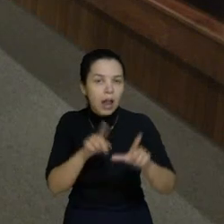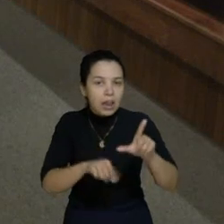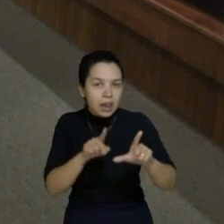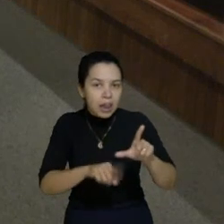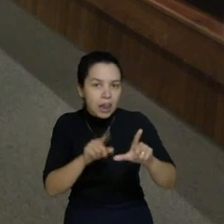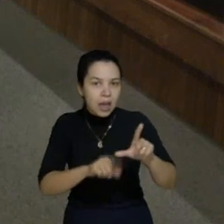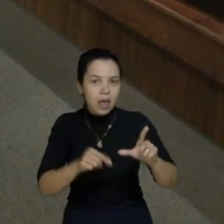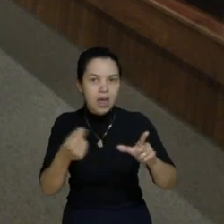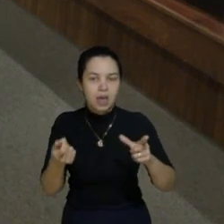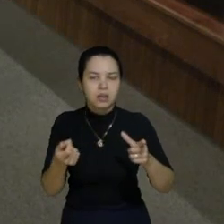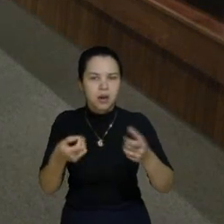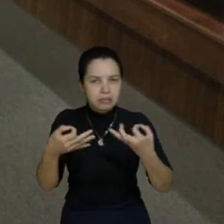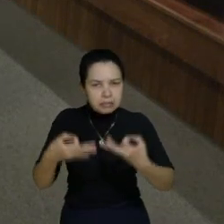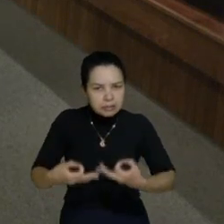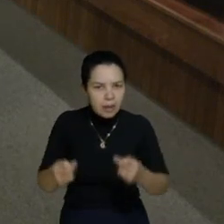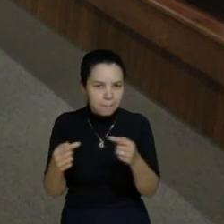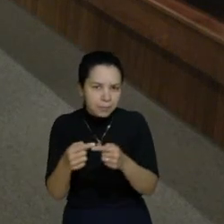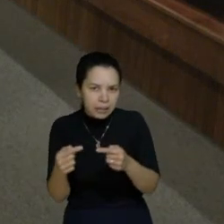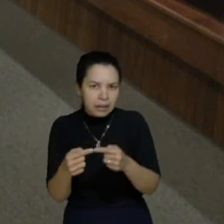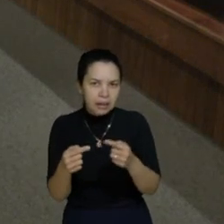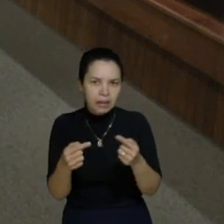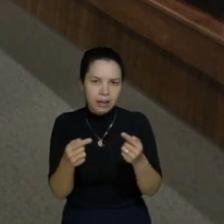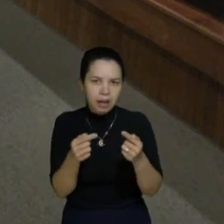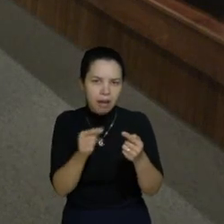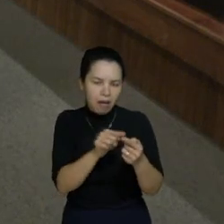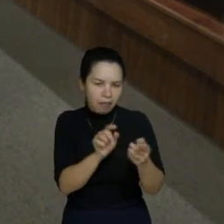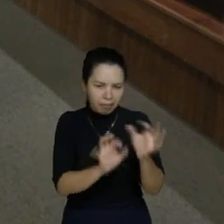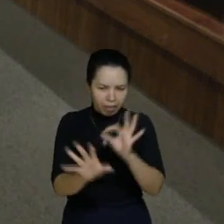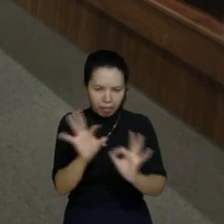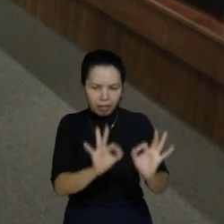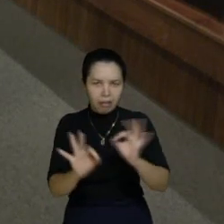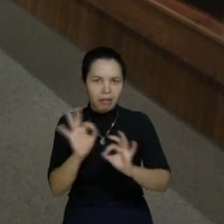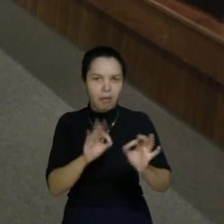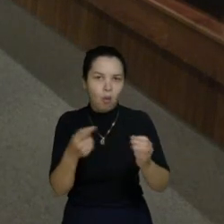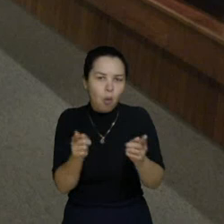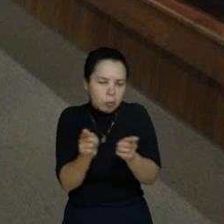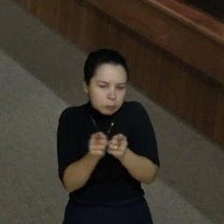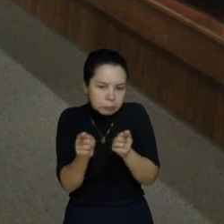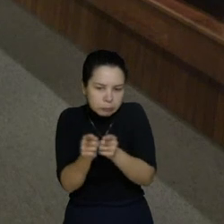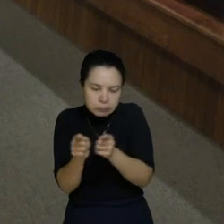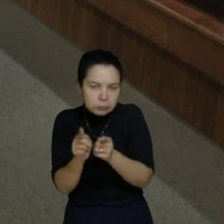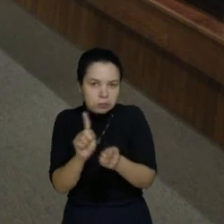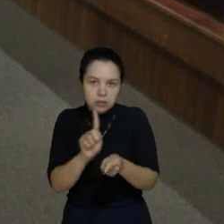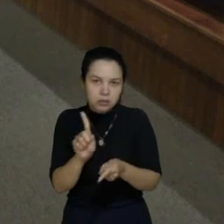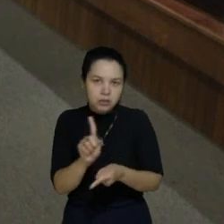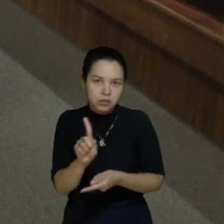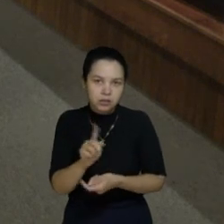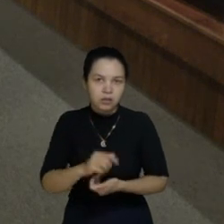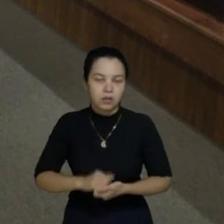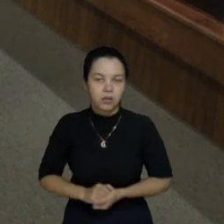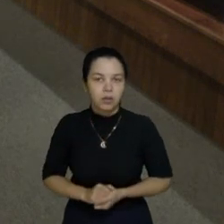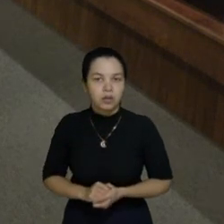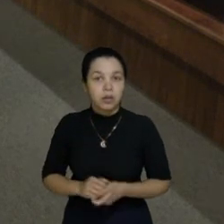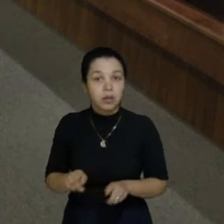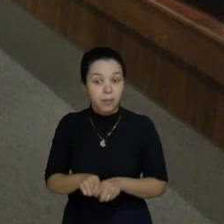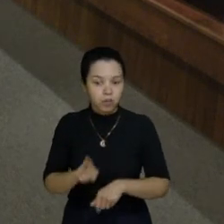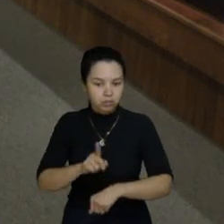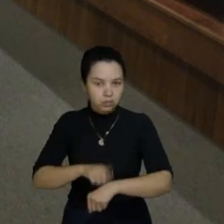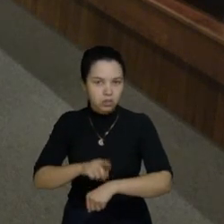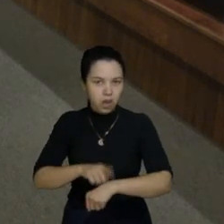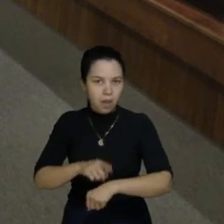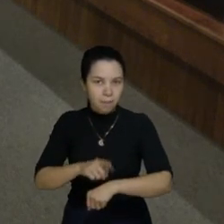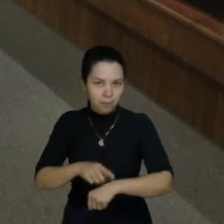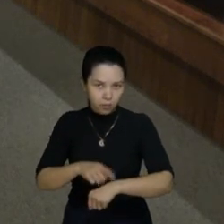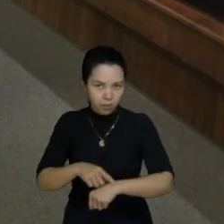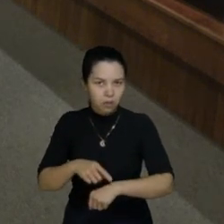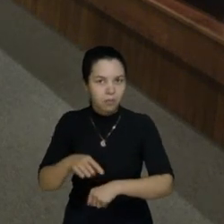rebuscadas nem Fontes muito grudadinhas que nem a gente falou Vou dar o tempo necessário se o meu aluno ele demora mais